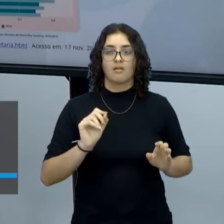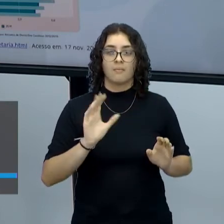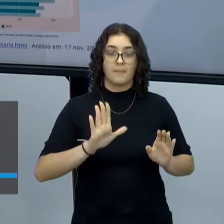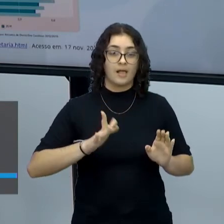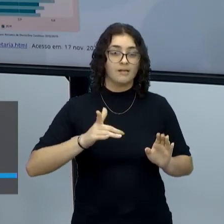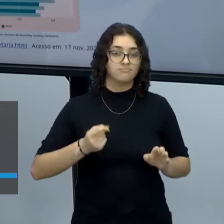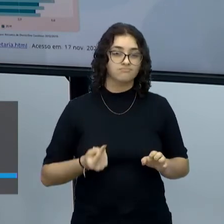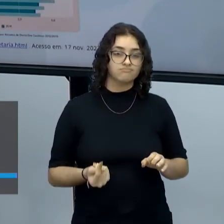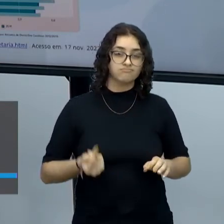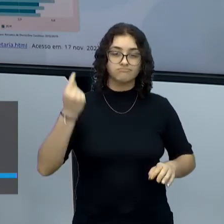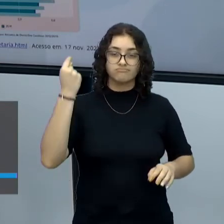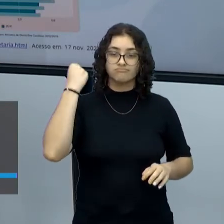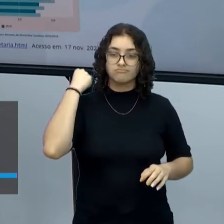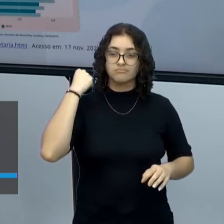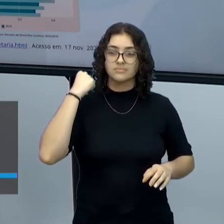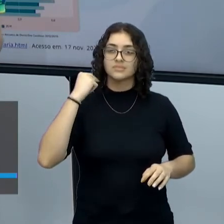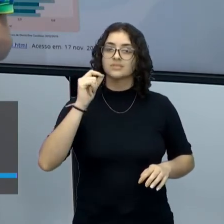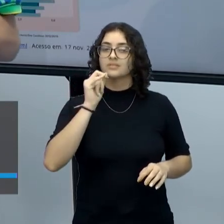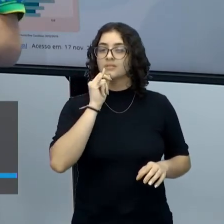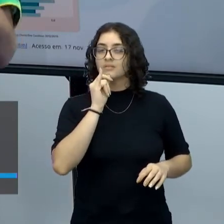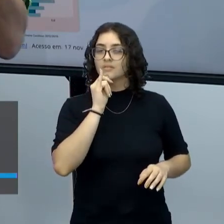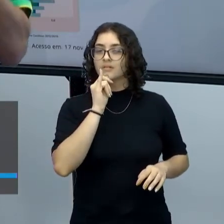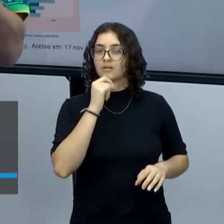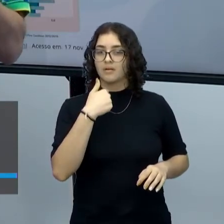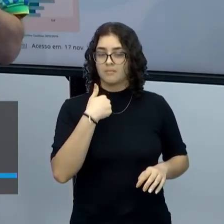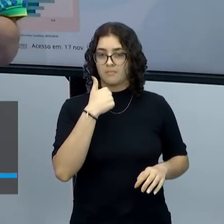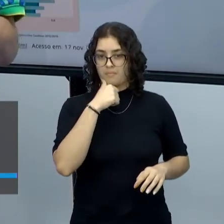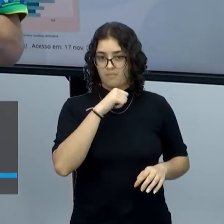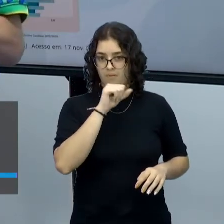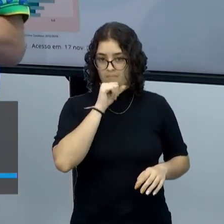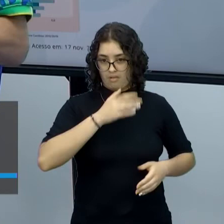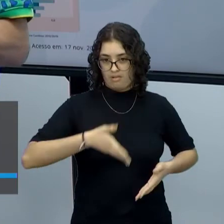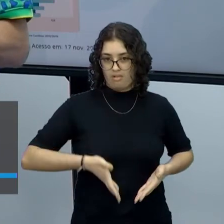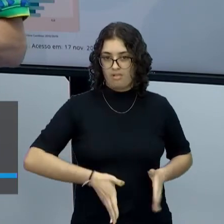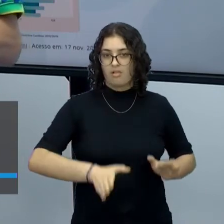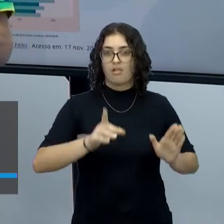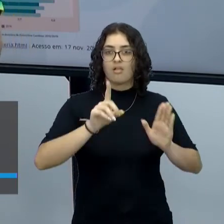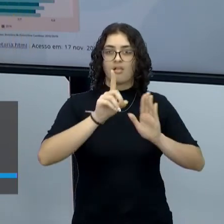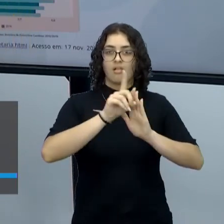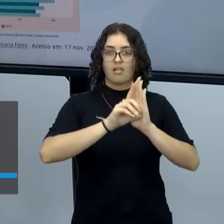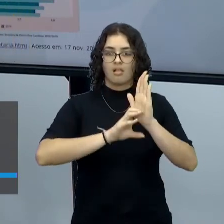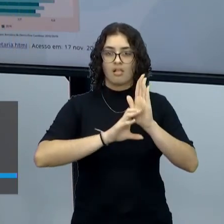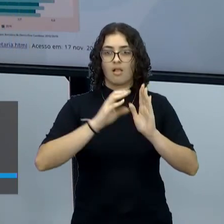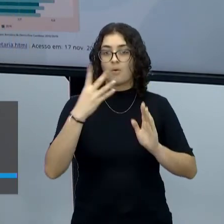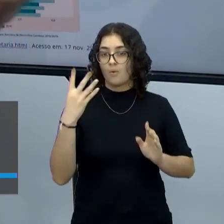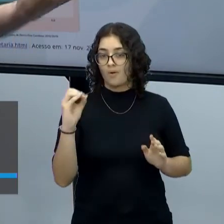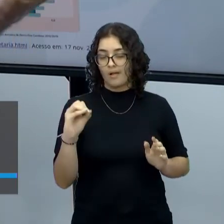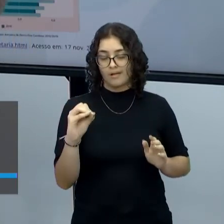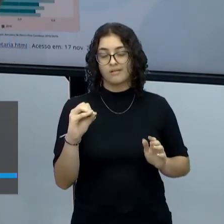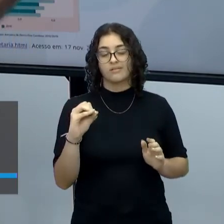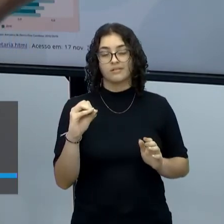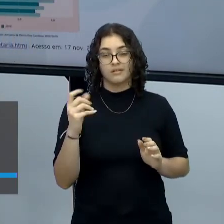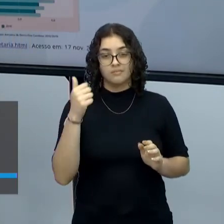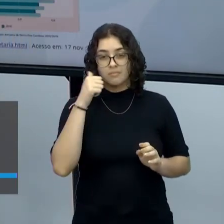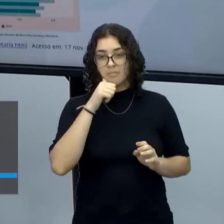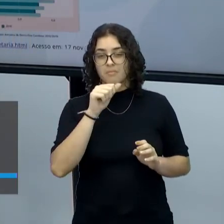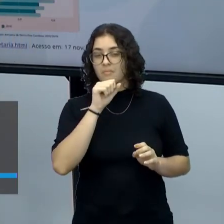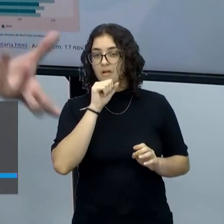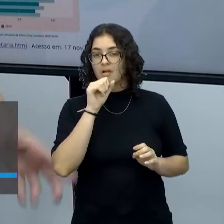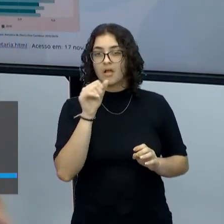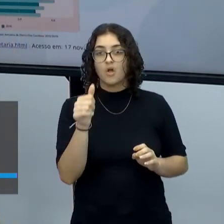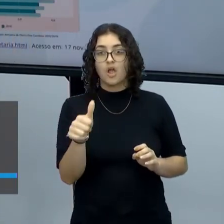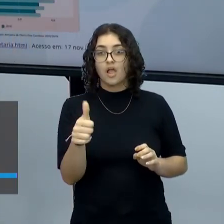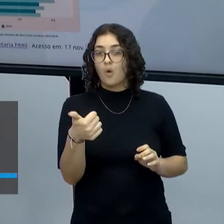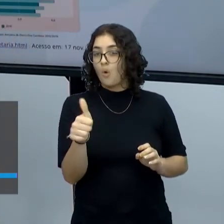lá atrás, né? No momento, por exemplo, que a minha mãe nasceu, lá na década de 40, a minha mãe ela tinha